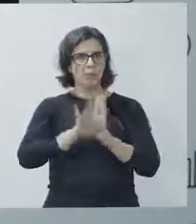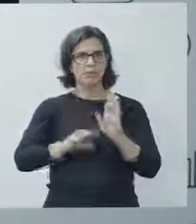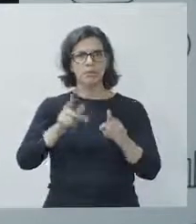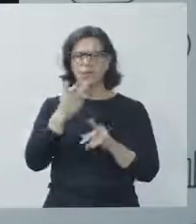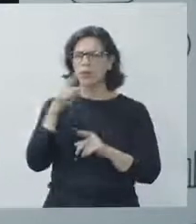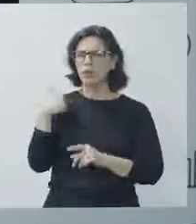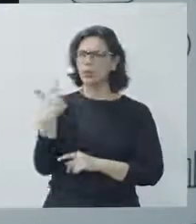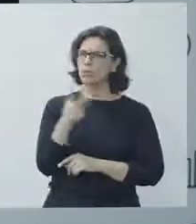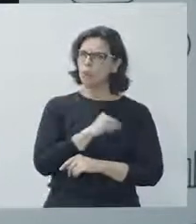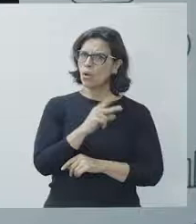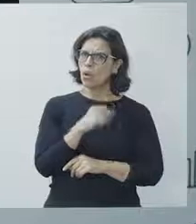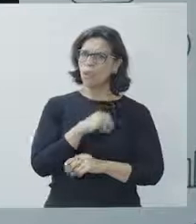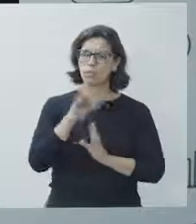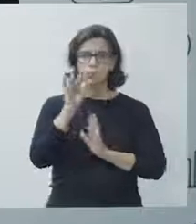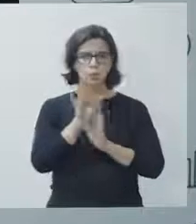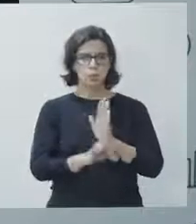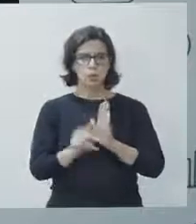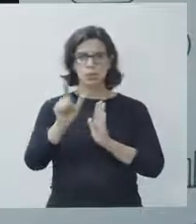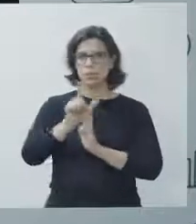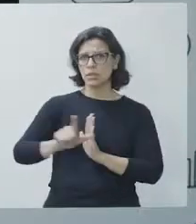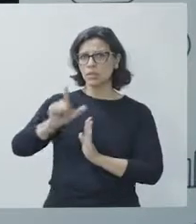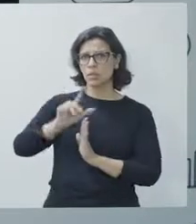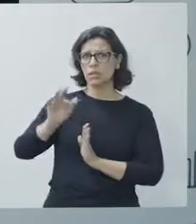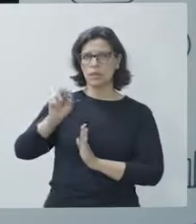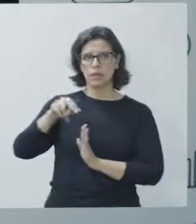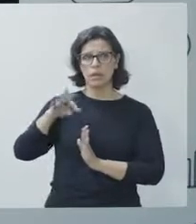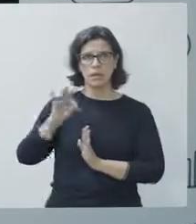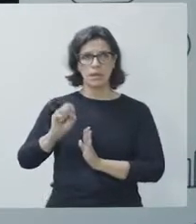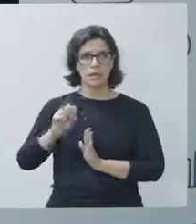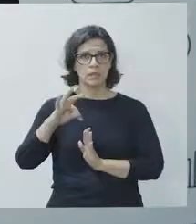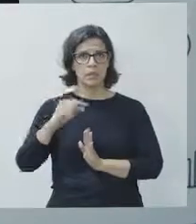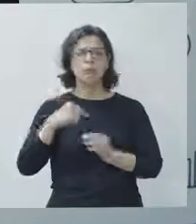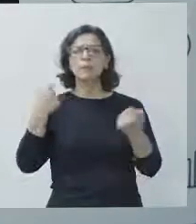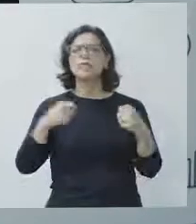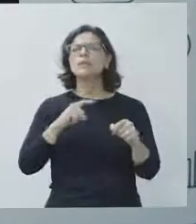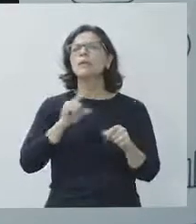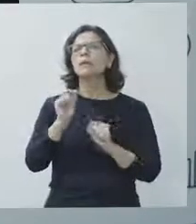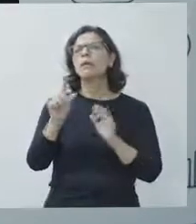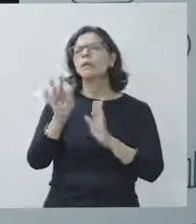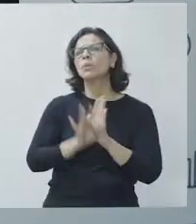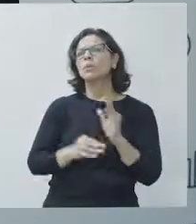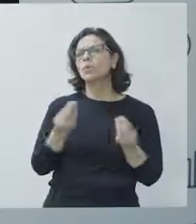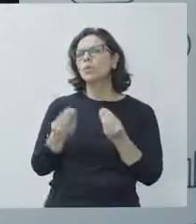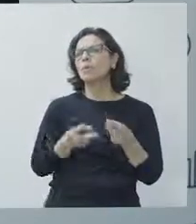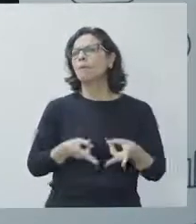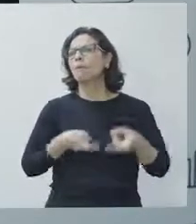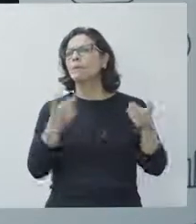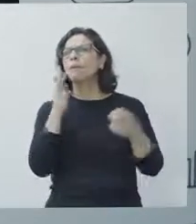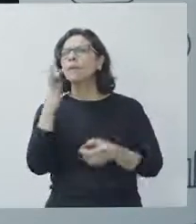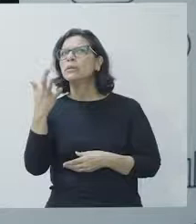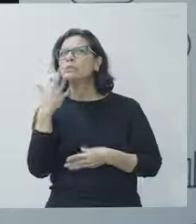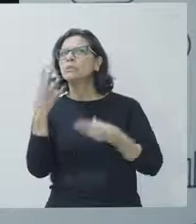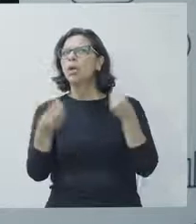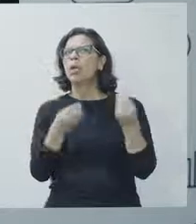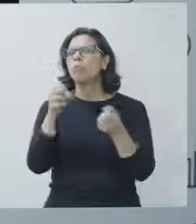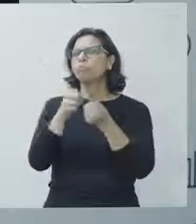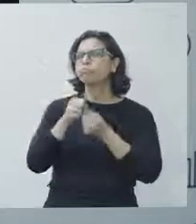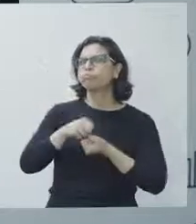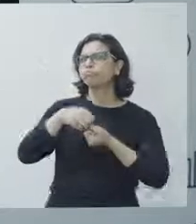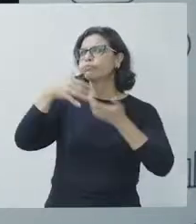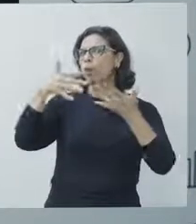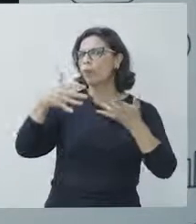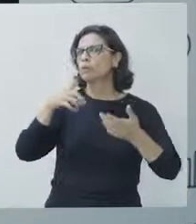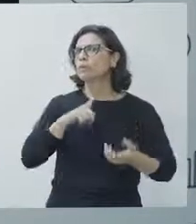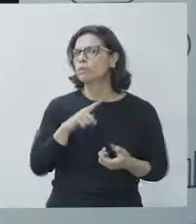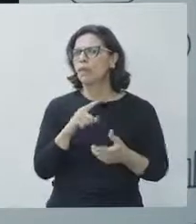nossa, isso é um texto de literatura fantástica. O que, que precisa ter? Como que você imagina que essa